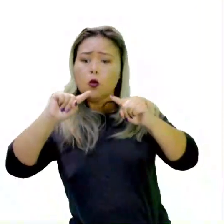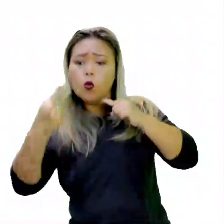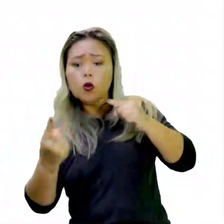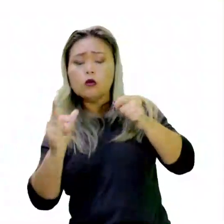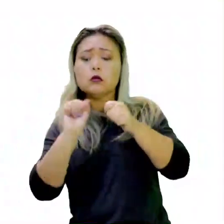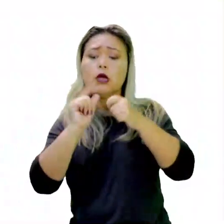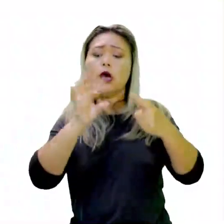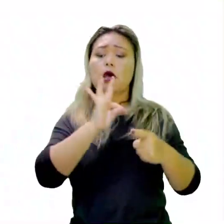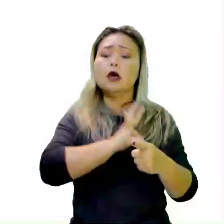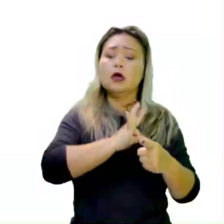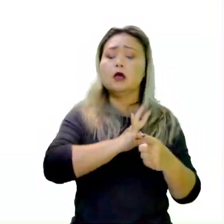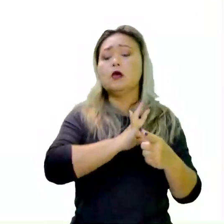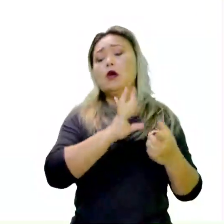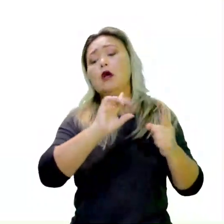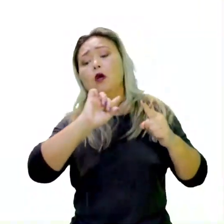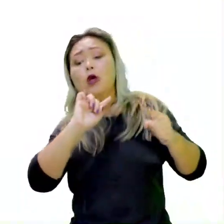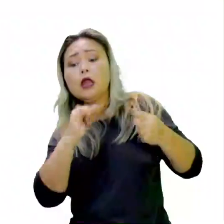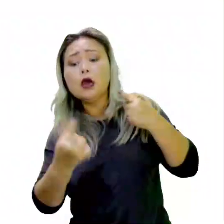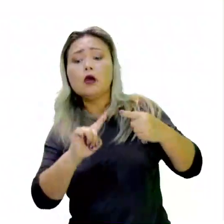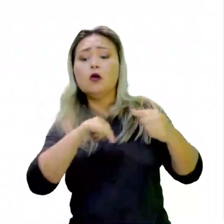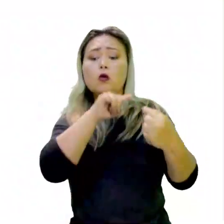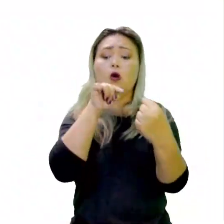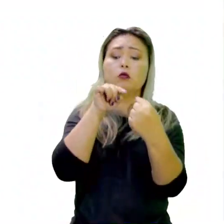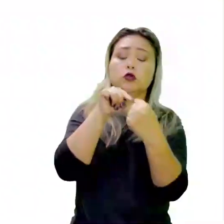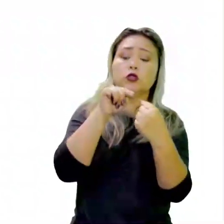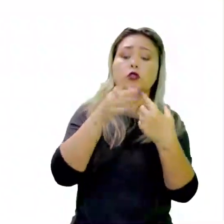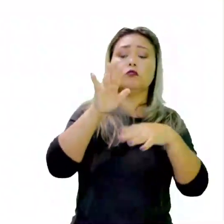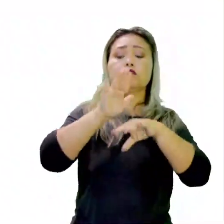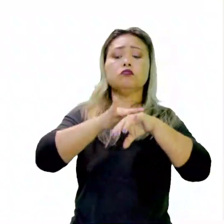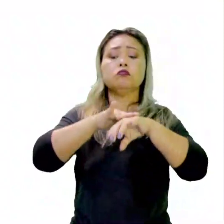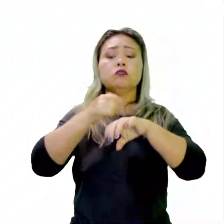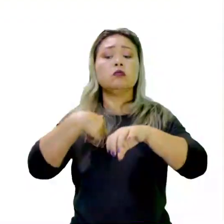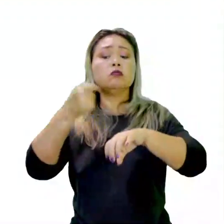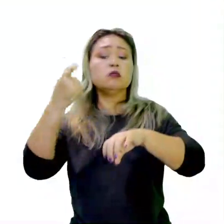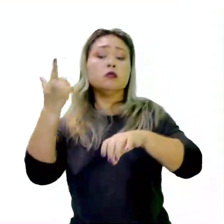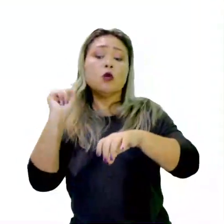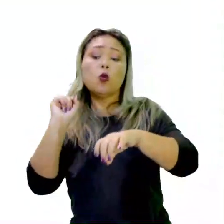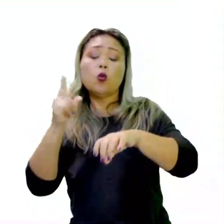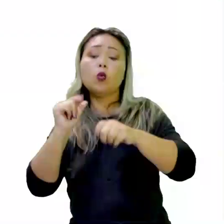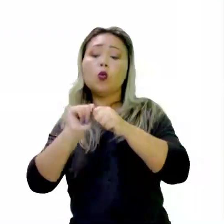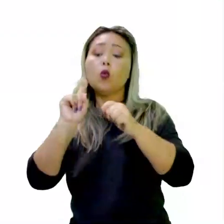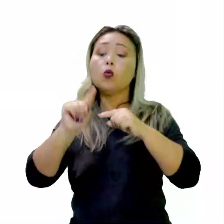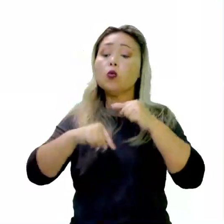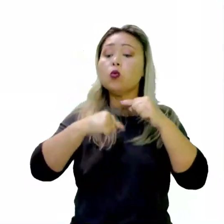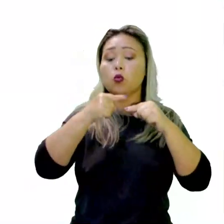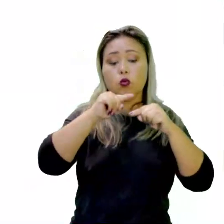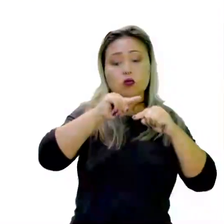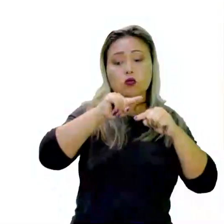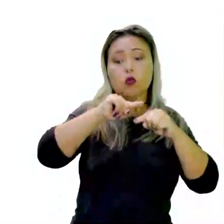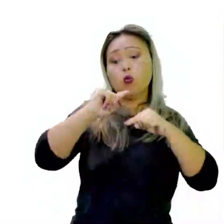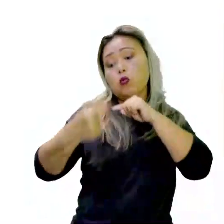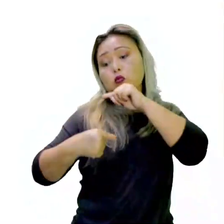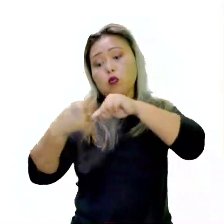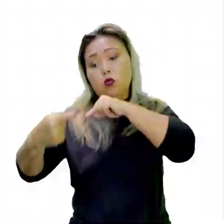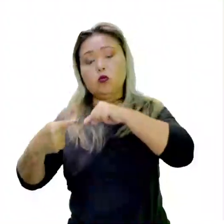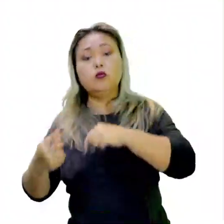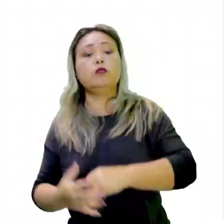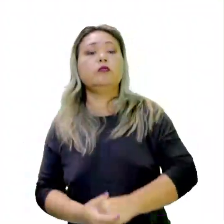técnicas utilizadas, os objetivos, a ideologia daquele movimento, né, professor? Um vai sobressaindo ao